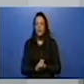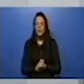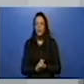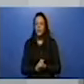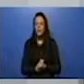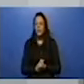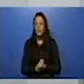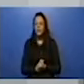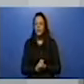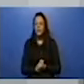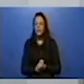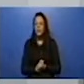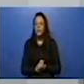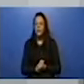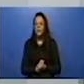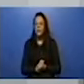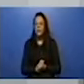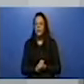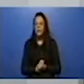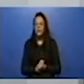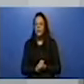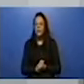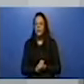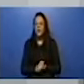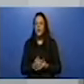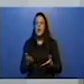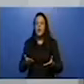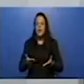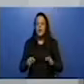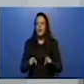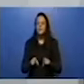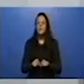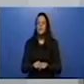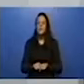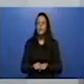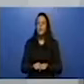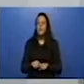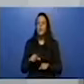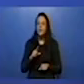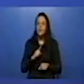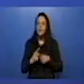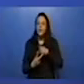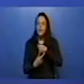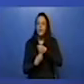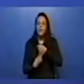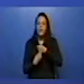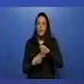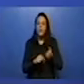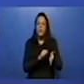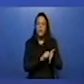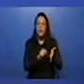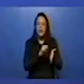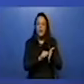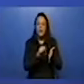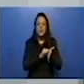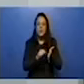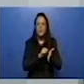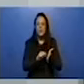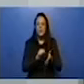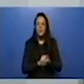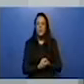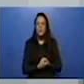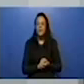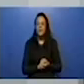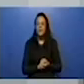mais, galera? Vejam, nós temos aqui, ó, write, que é escrever. Wrote,